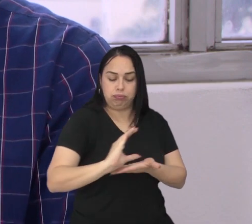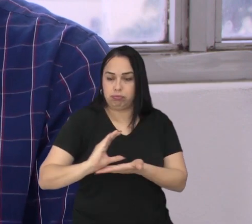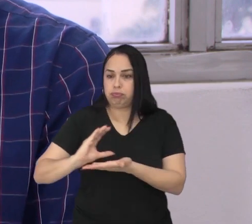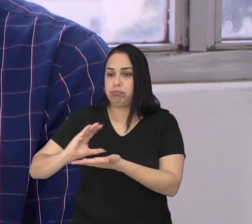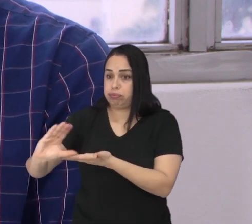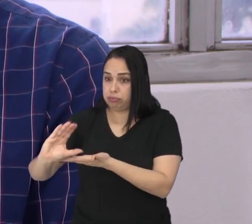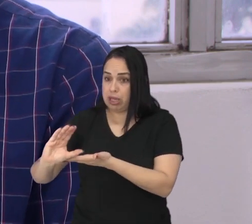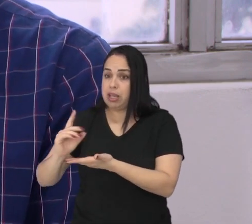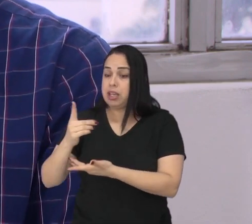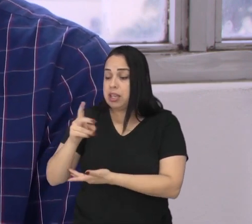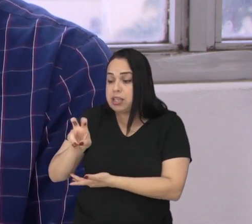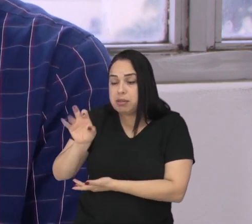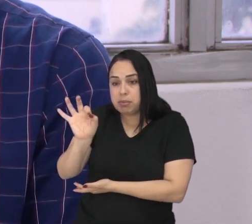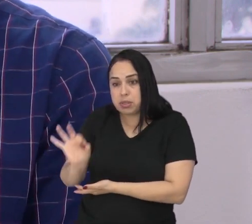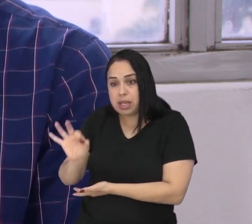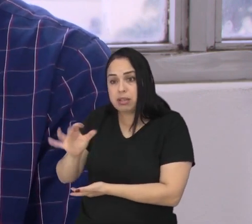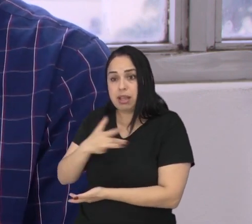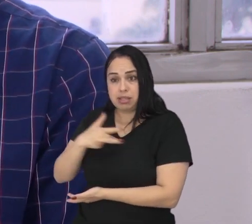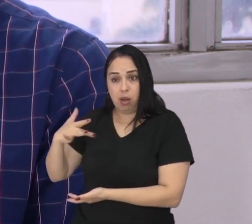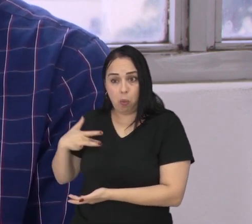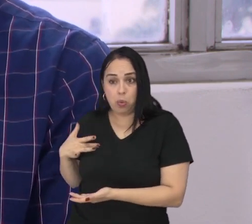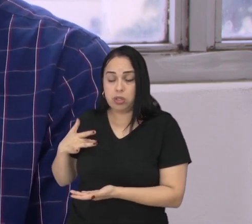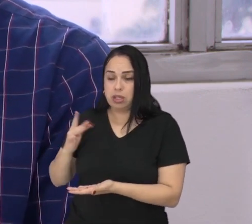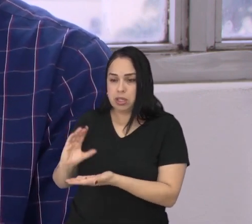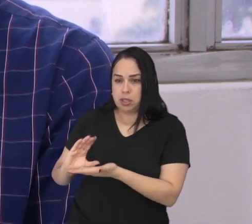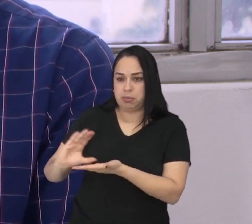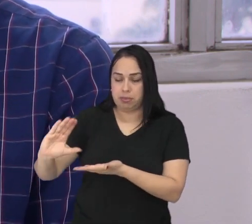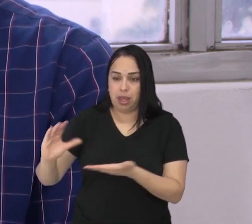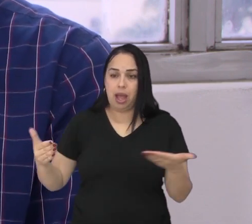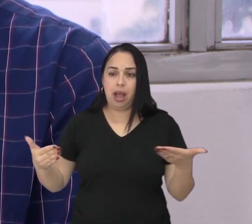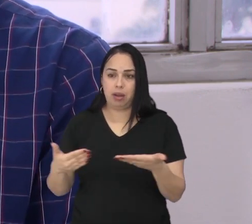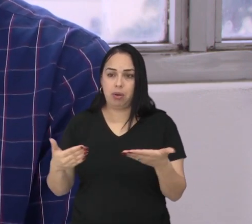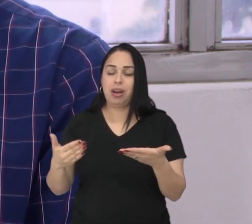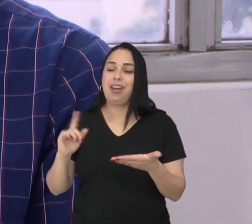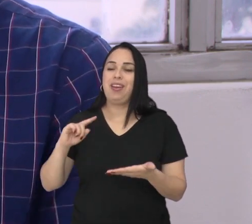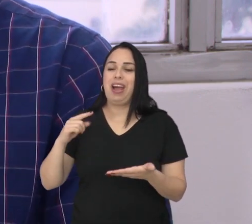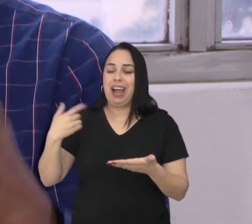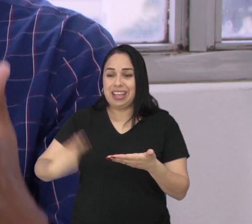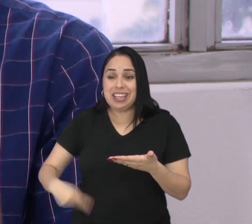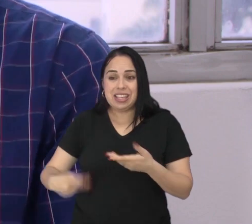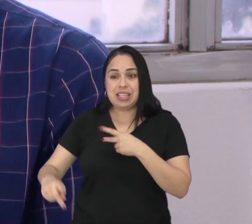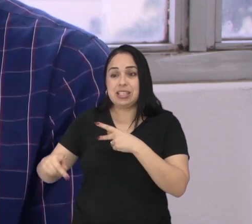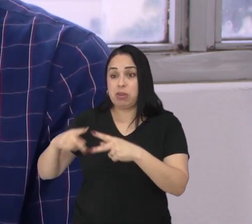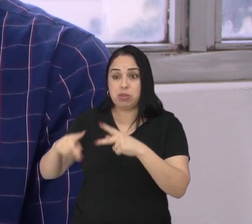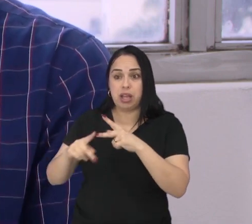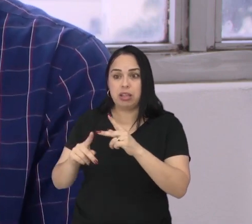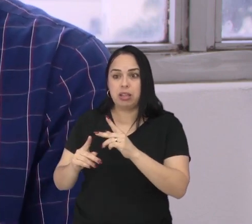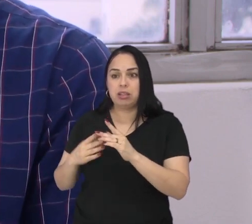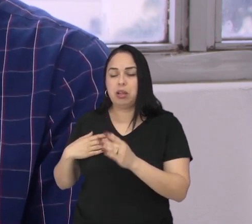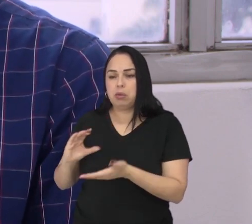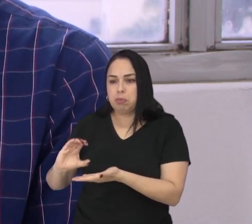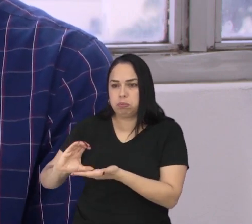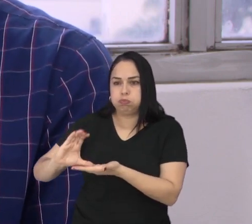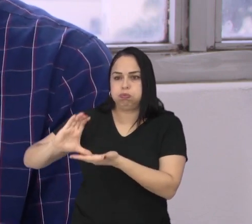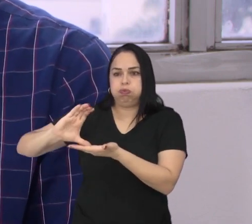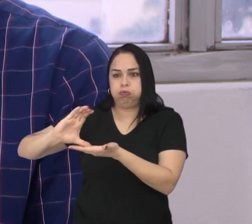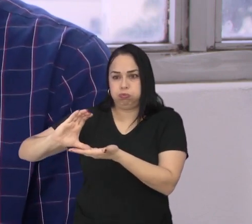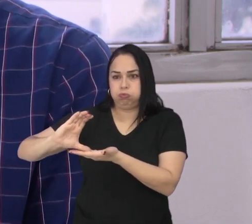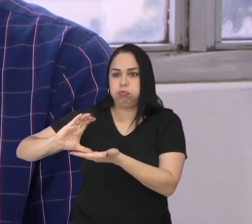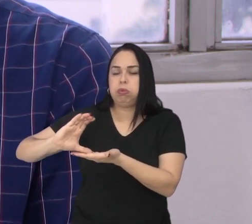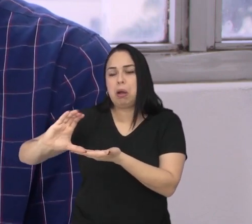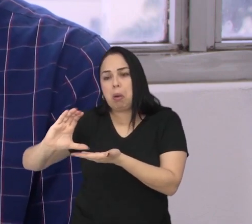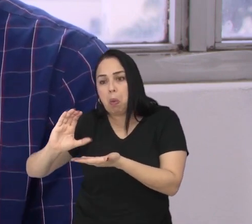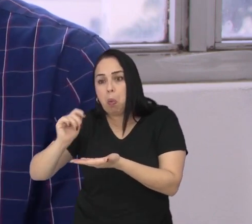e 15% em saúde. Atualmente no município, a gente tem extrapolado essa aplicação na saúde que